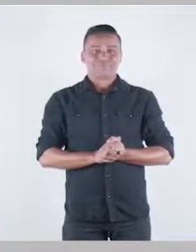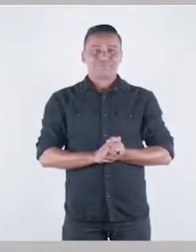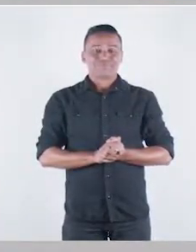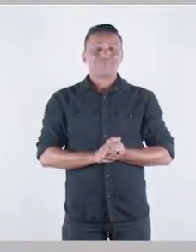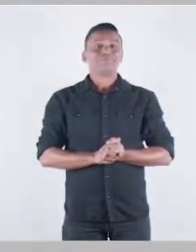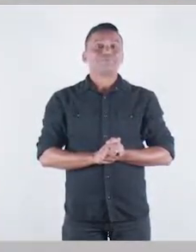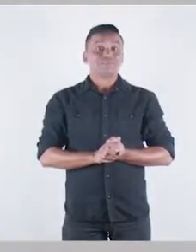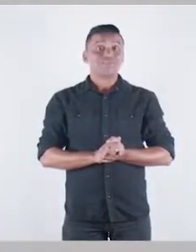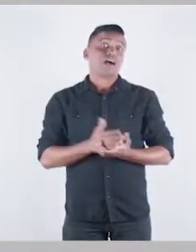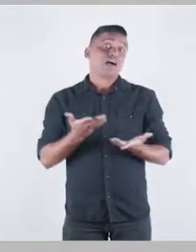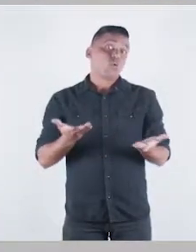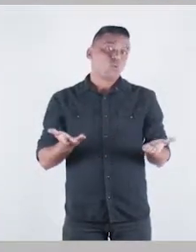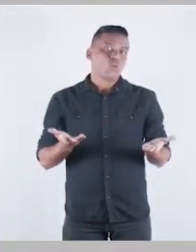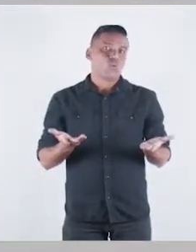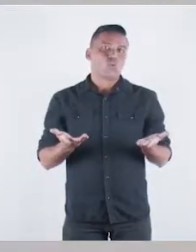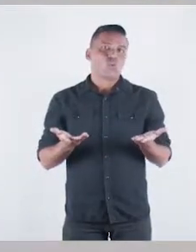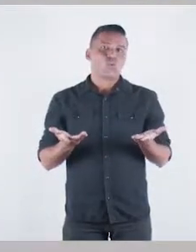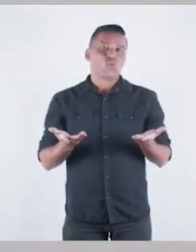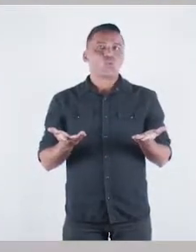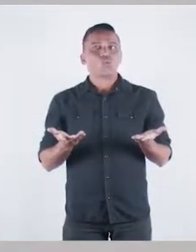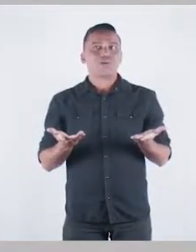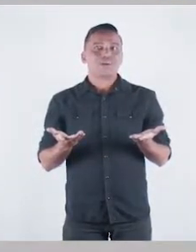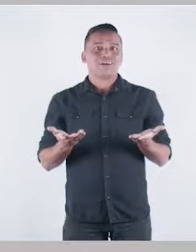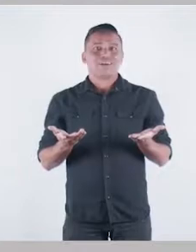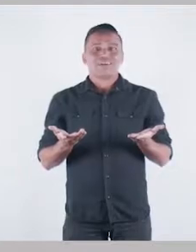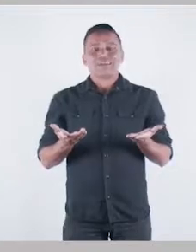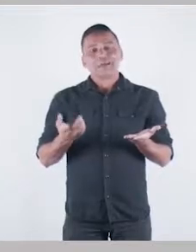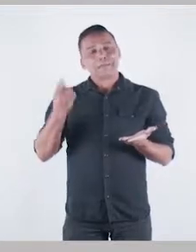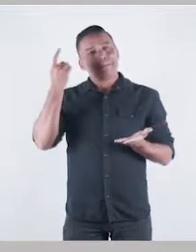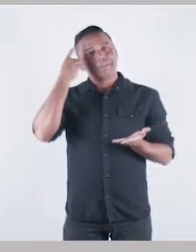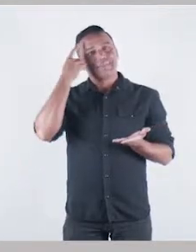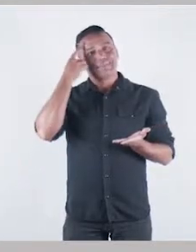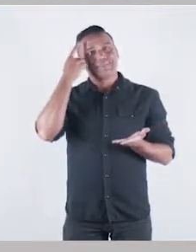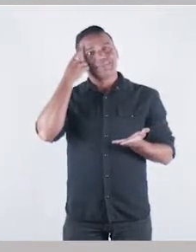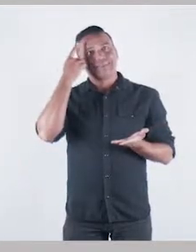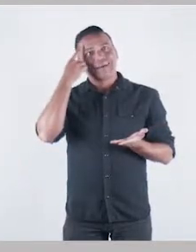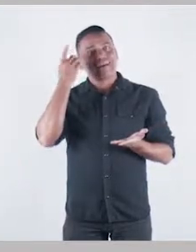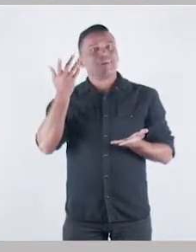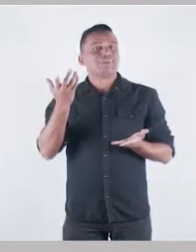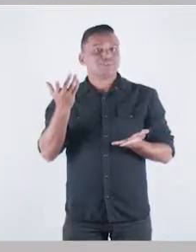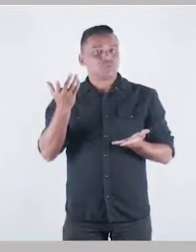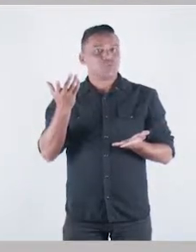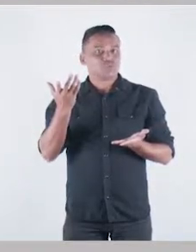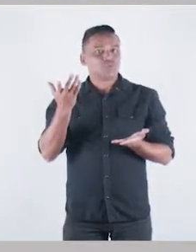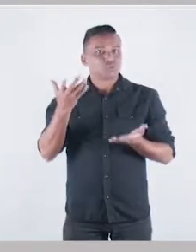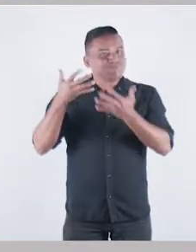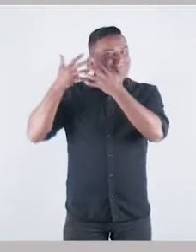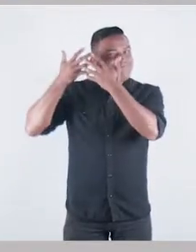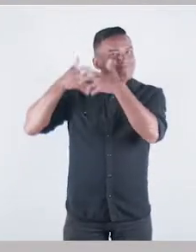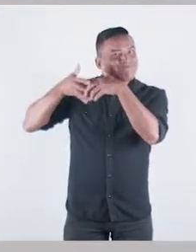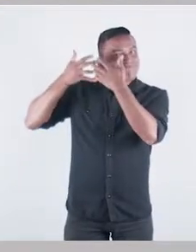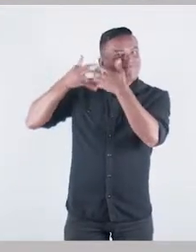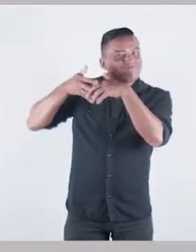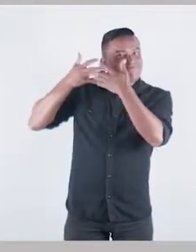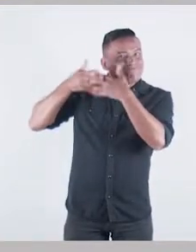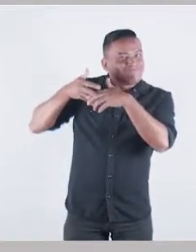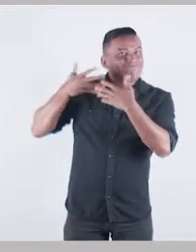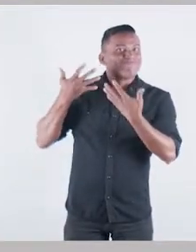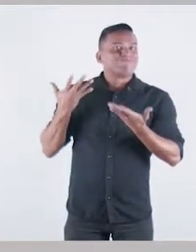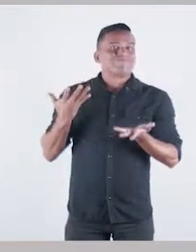ainda dentro dessa linha, né, de reflexão